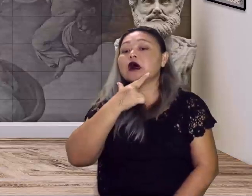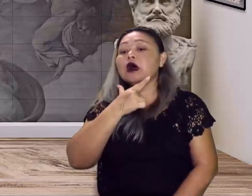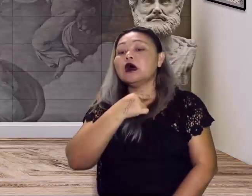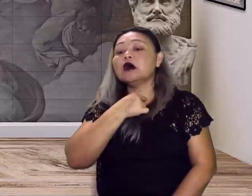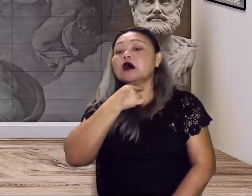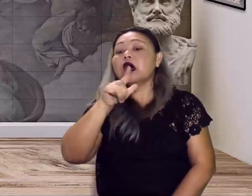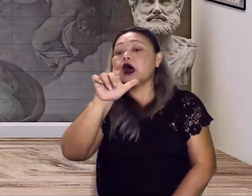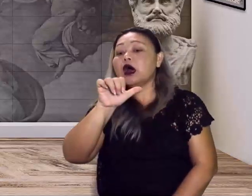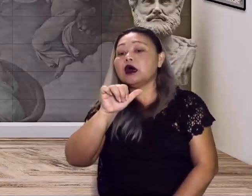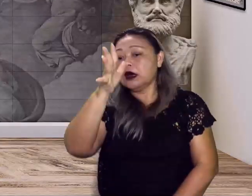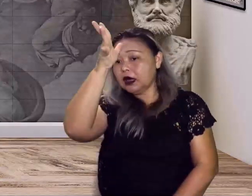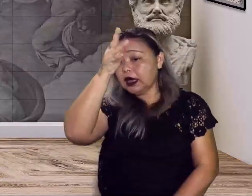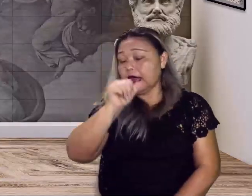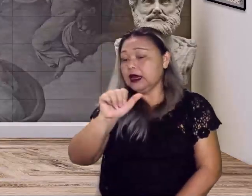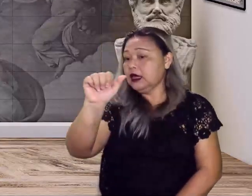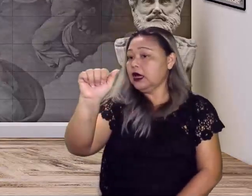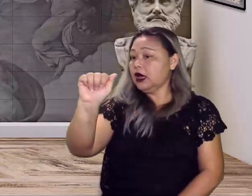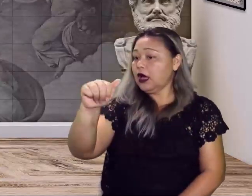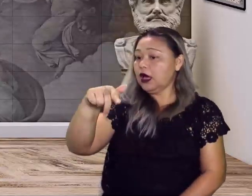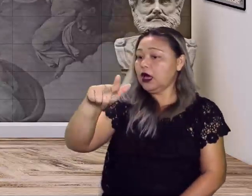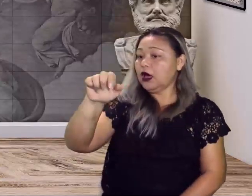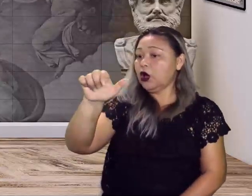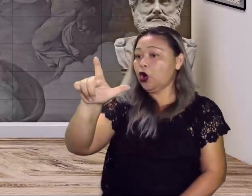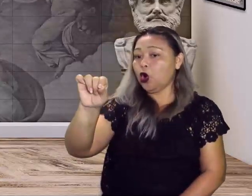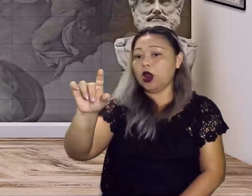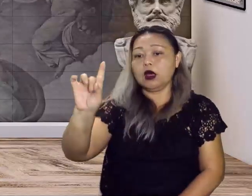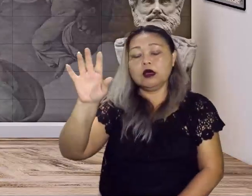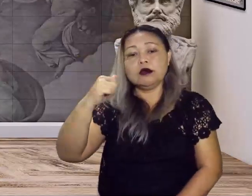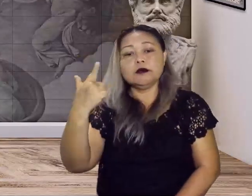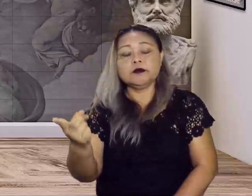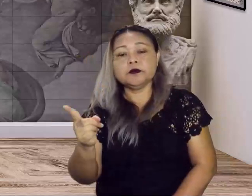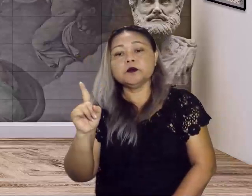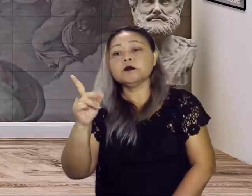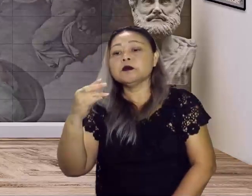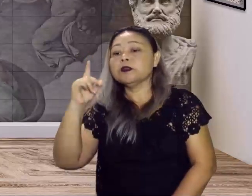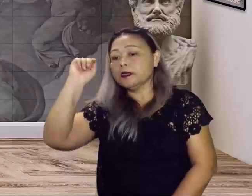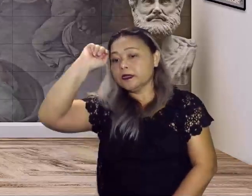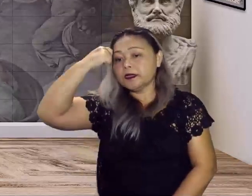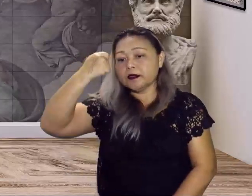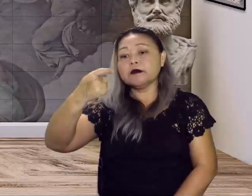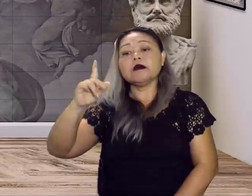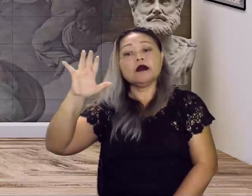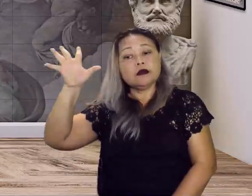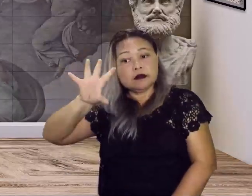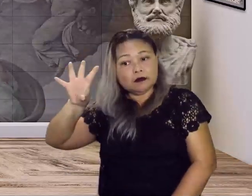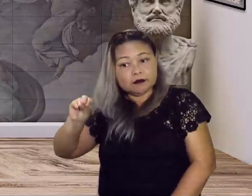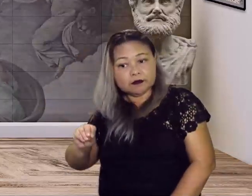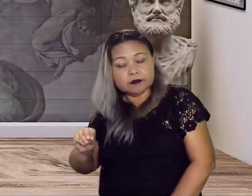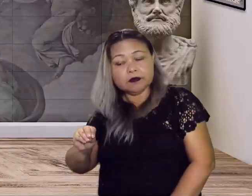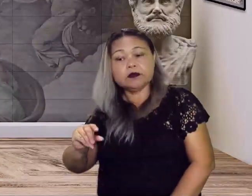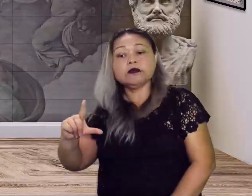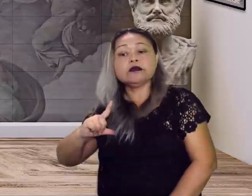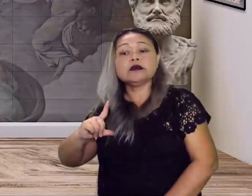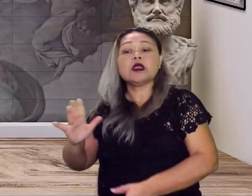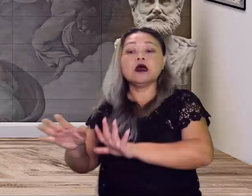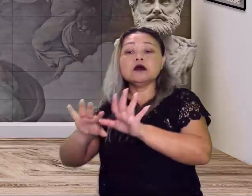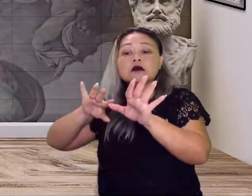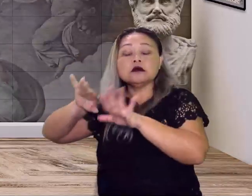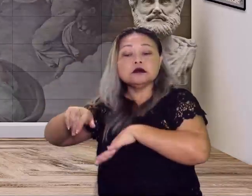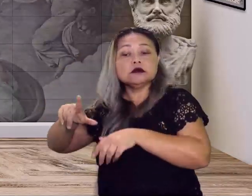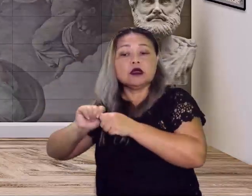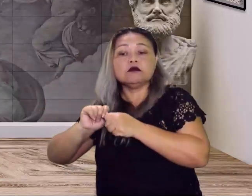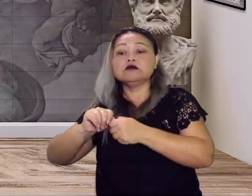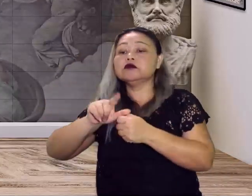lenda africana, né? Criada pelos africanos. Perceberam que nós colocamos lendas indígenas, né? Urbanas, né? Urbana no